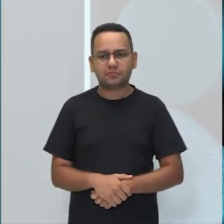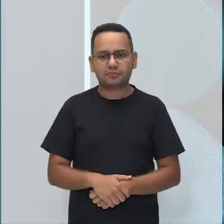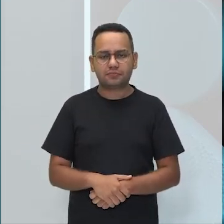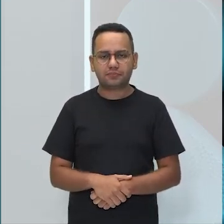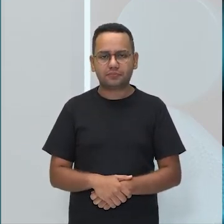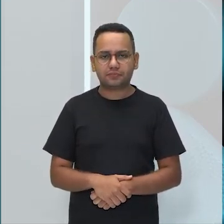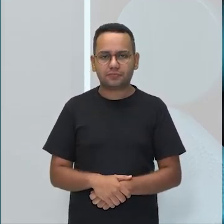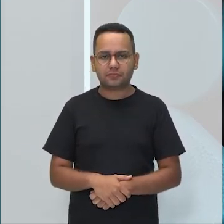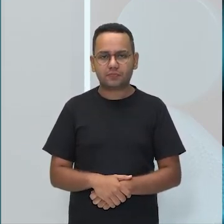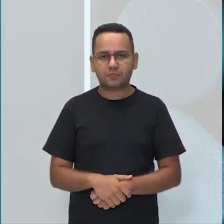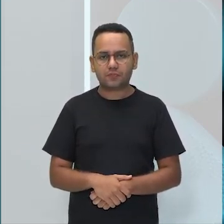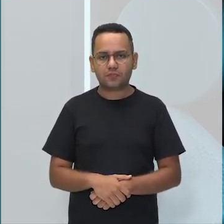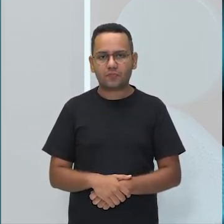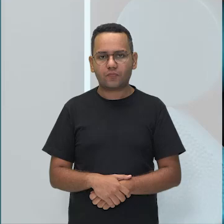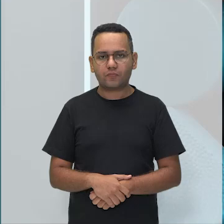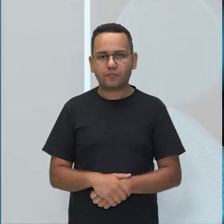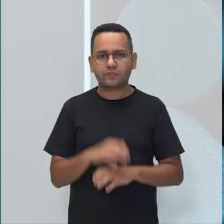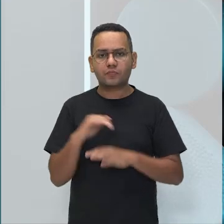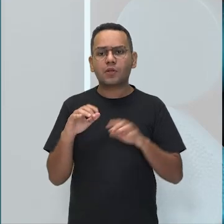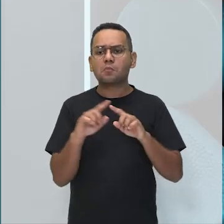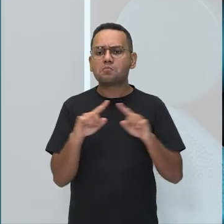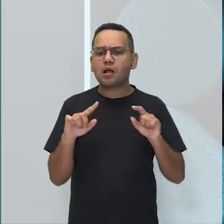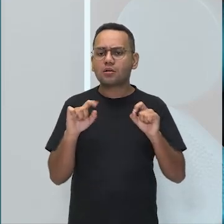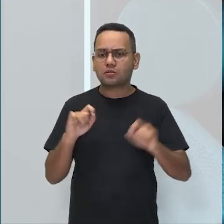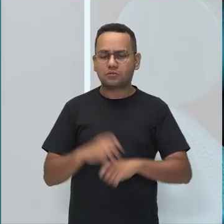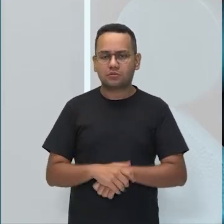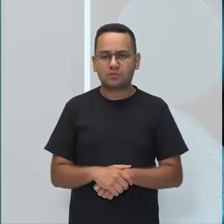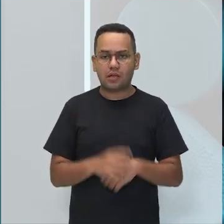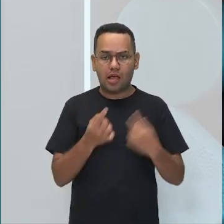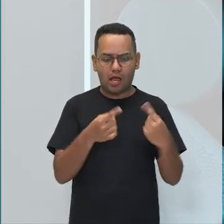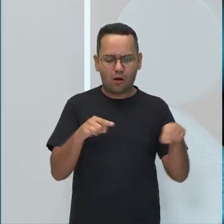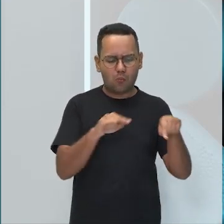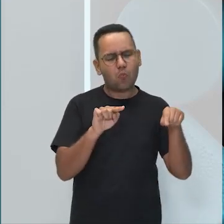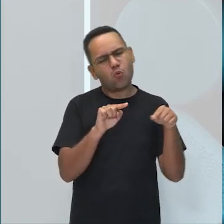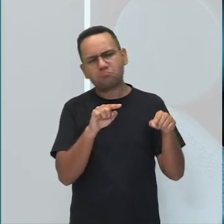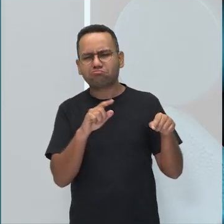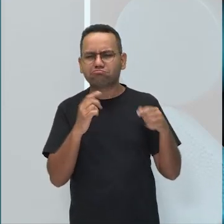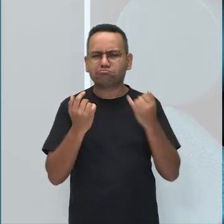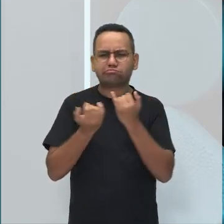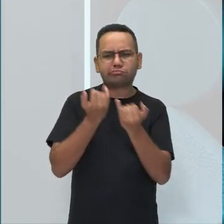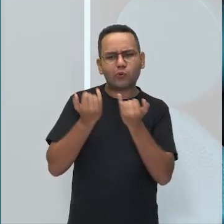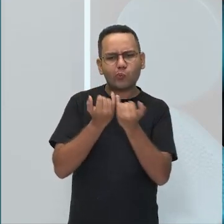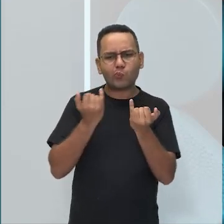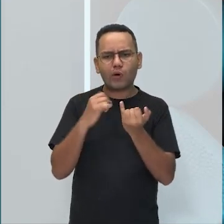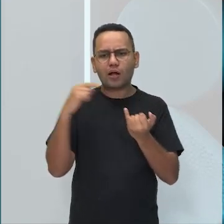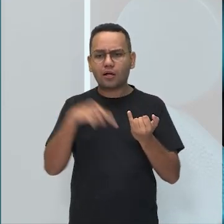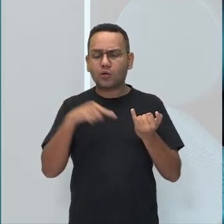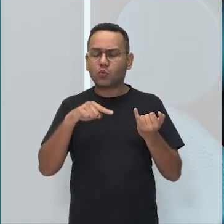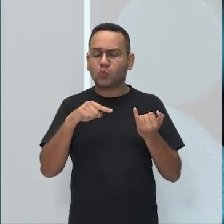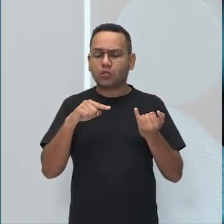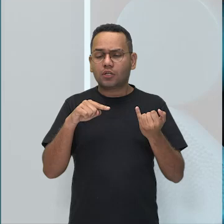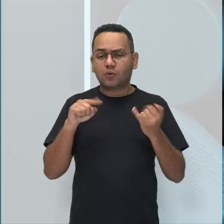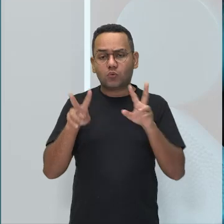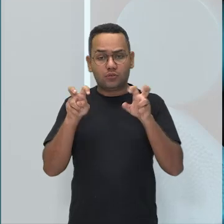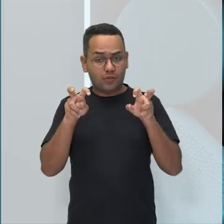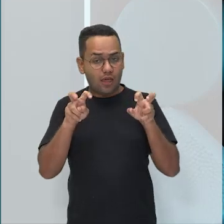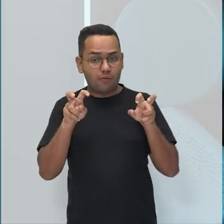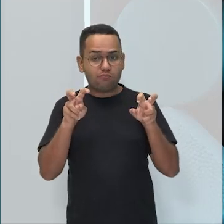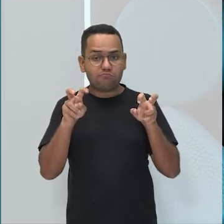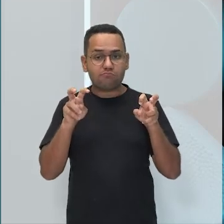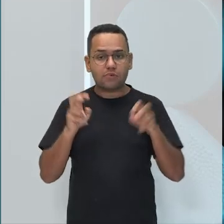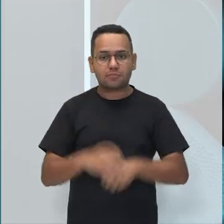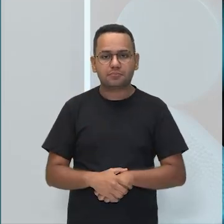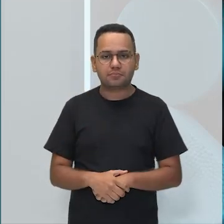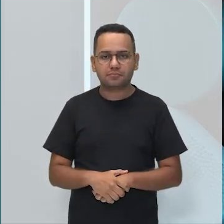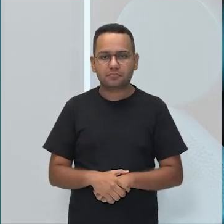sertanejo, ele é comparado, tem a metáfora com a asa branca, que é título do poema, ou seja, da música. Percebo